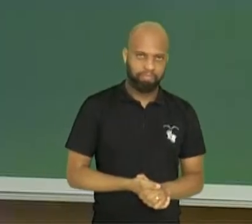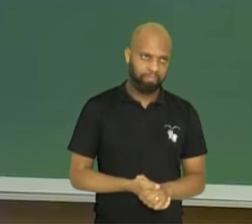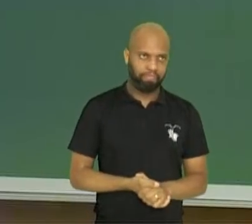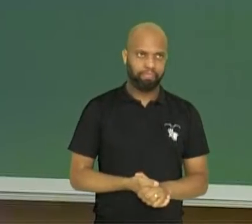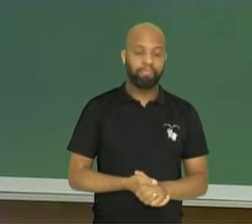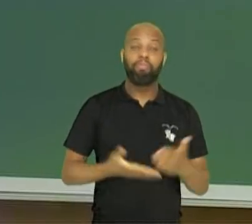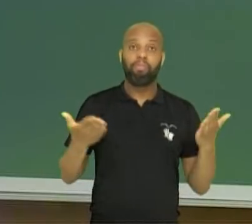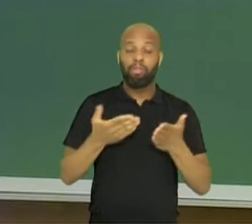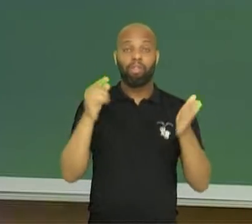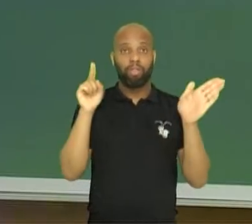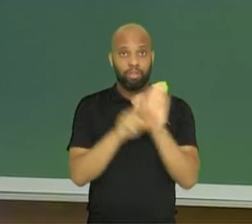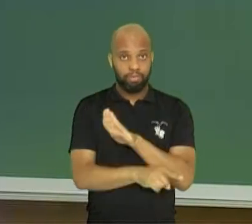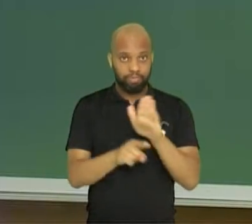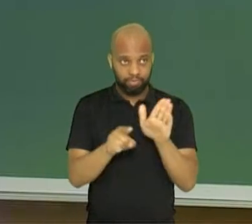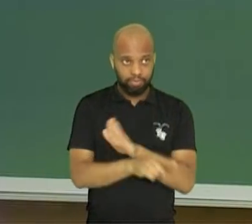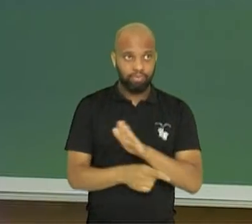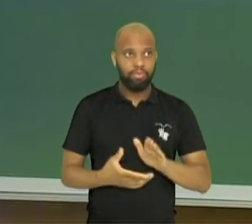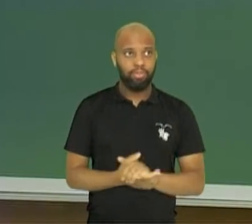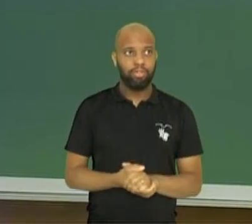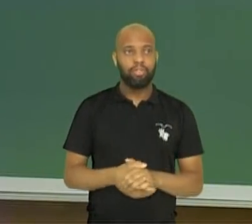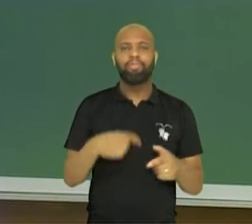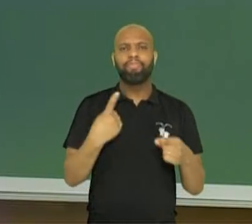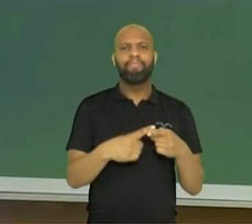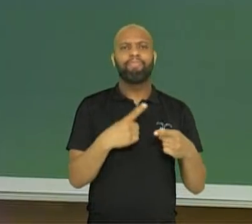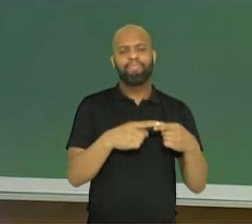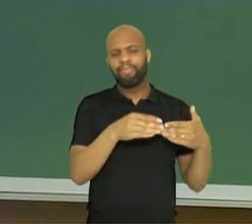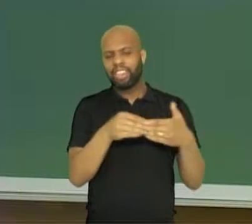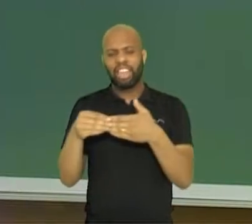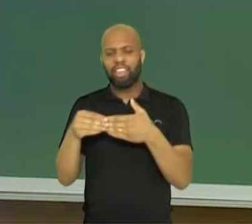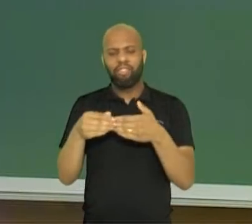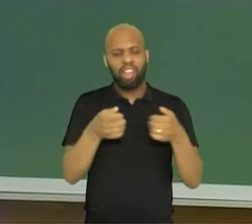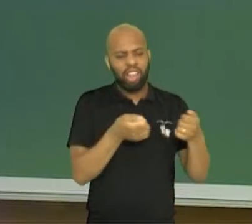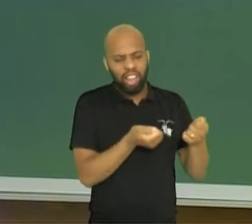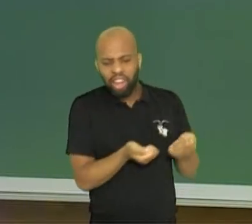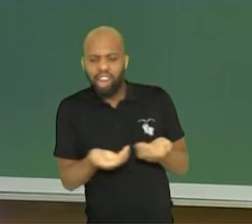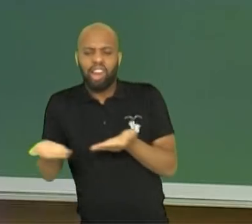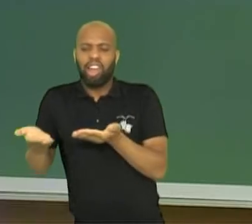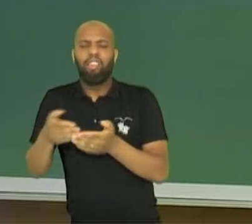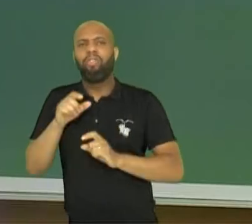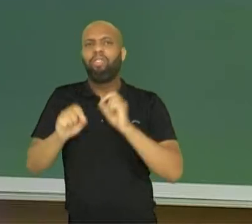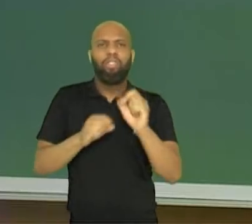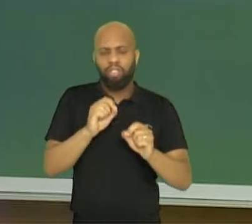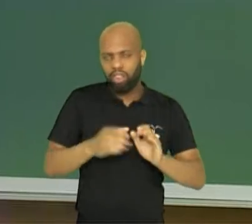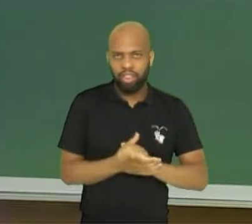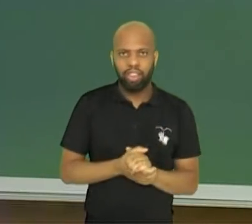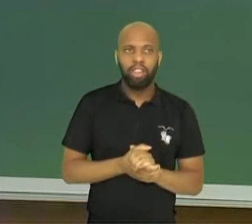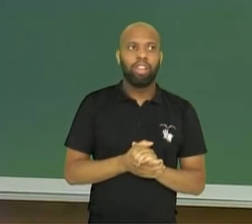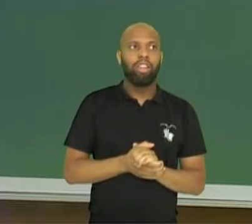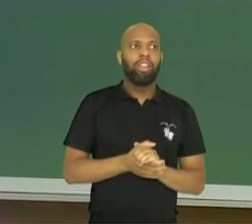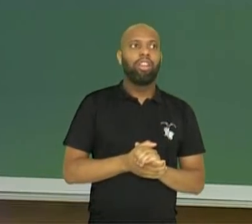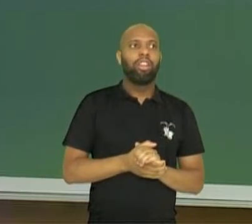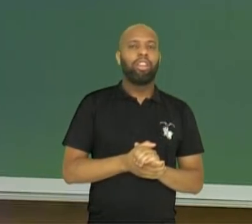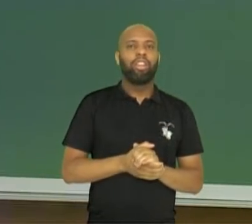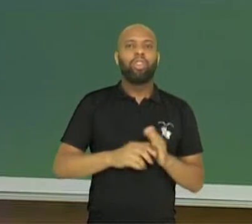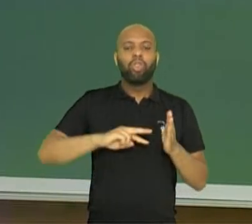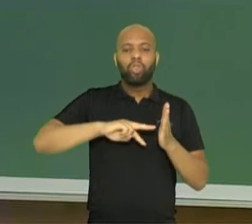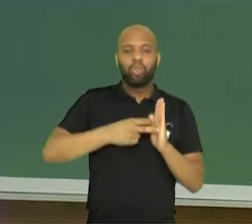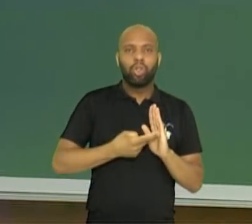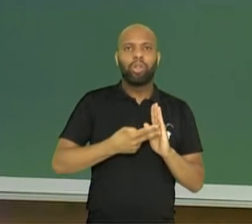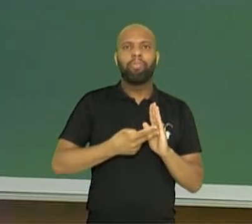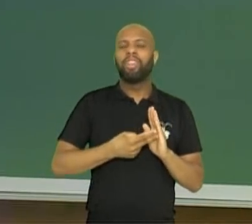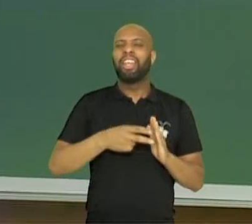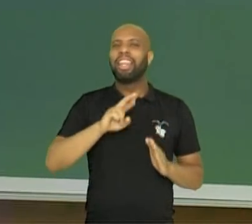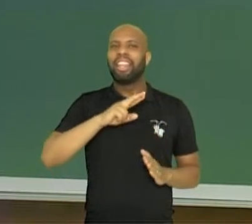Um quiz aqui, mas antes do quiz, professora, por que carregar? Carregar o quê? Né? Na questão de exagerar, né?